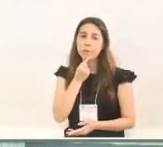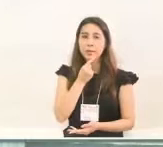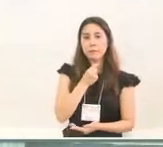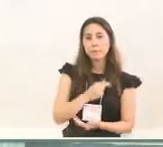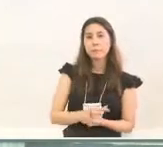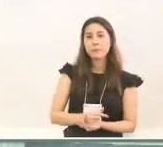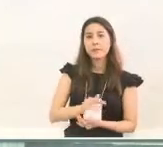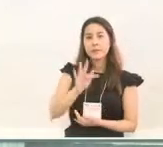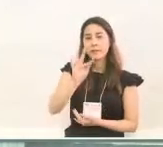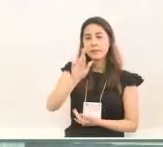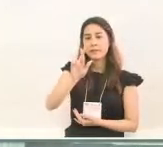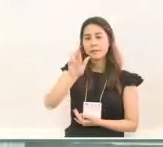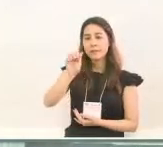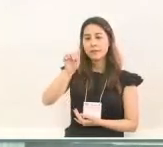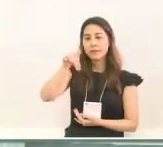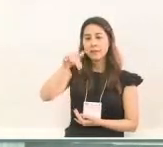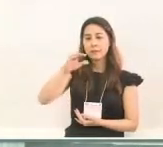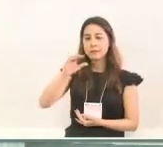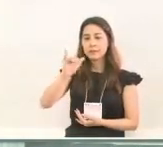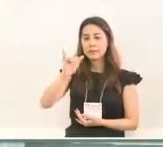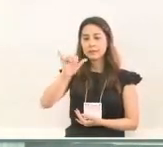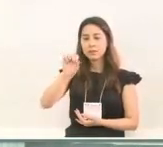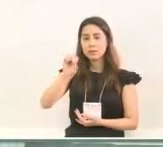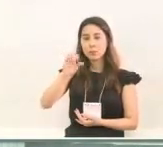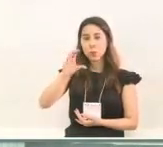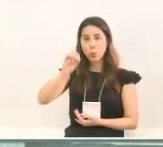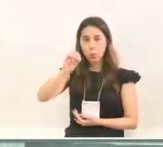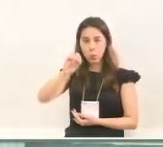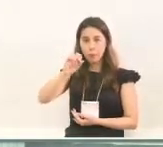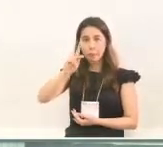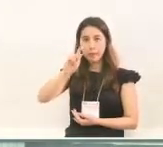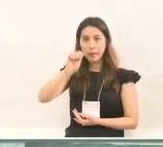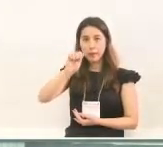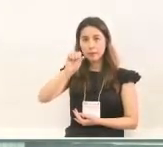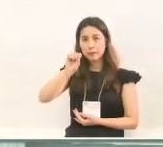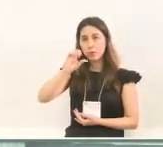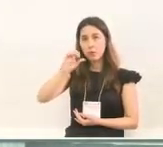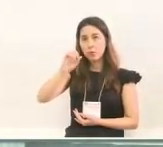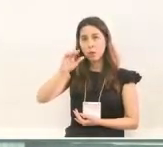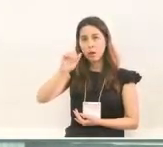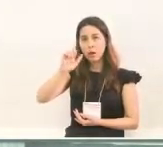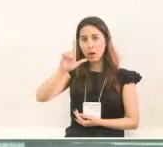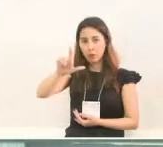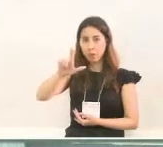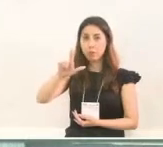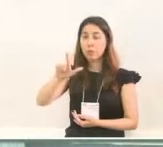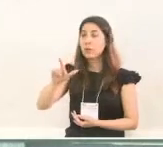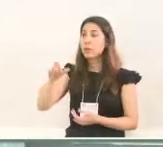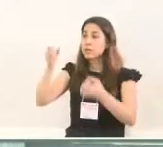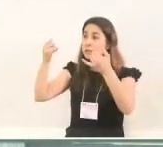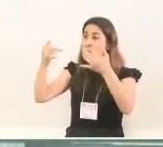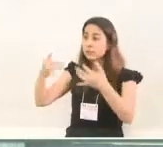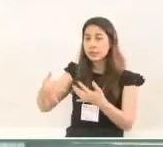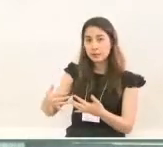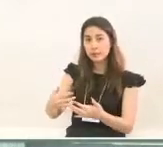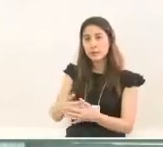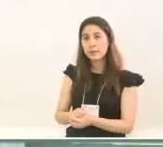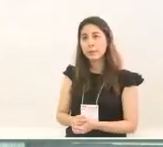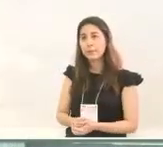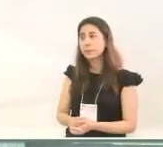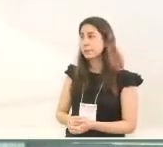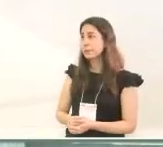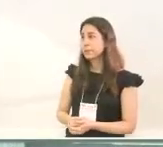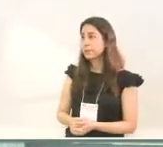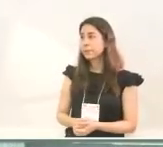grande mudança que os italianos produzem no modo de vida e da renda da cidade da região as fazendas mesmo com